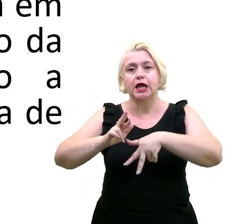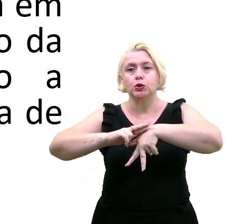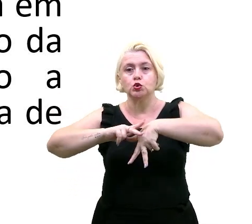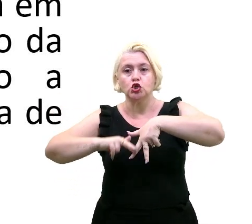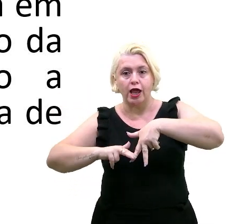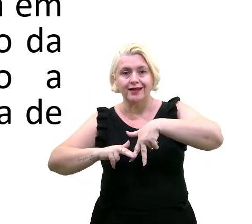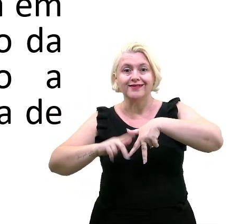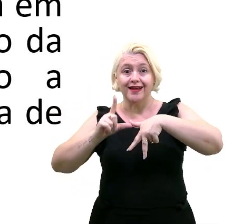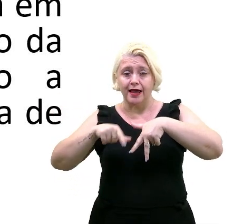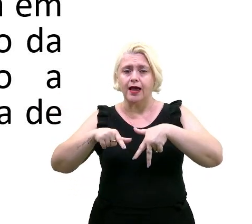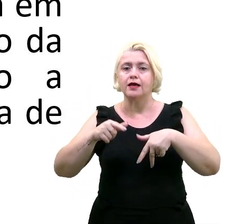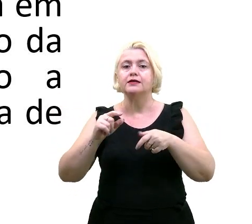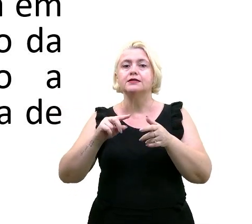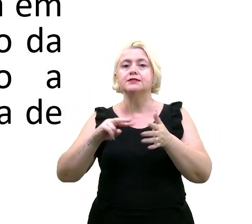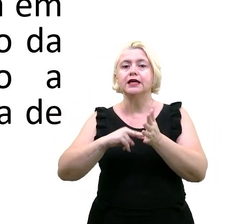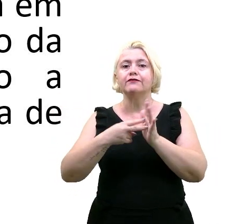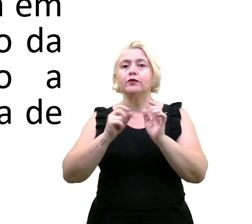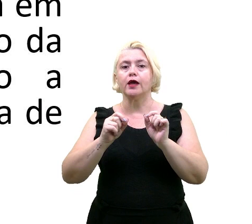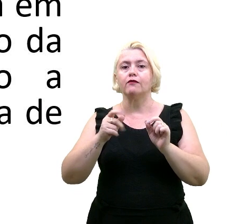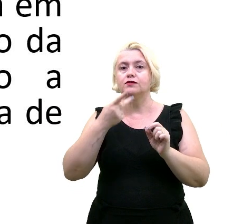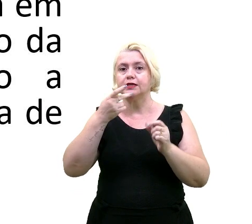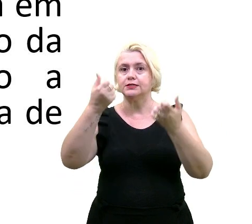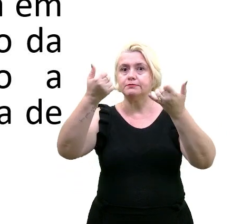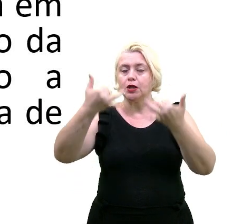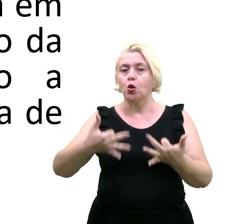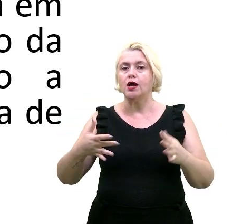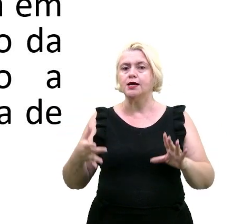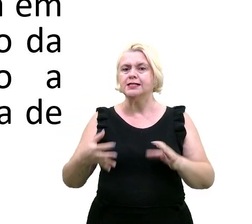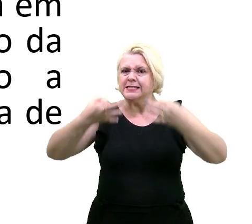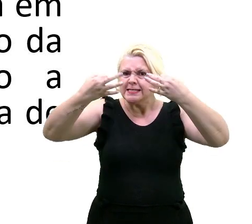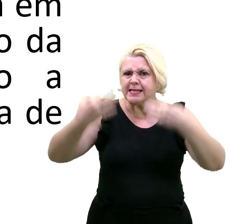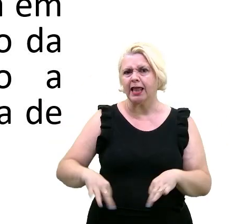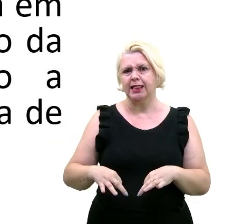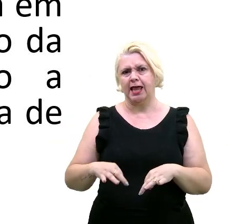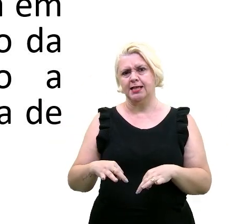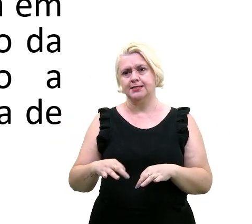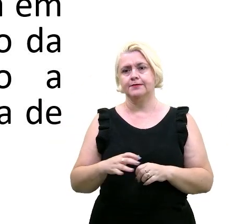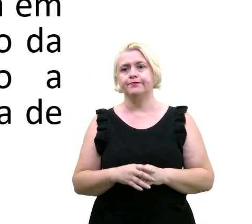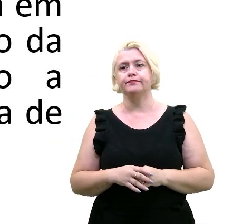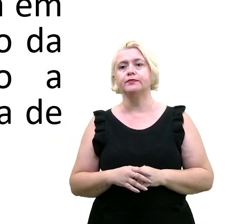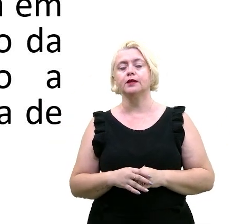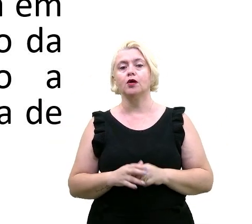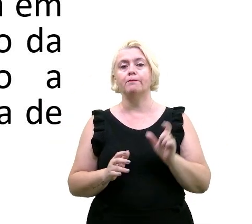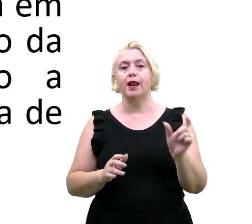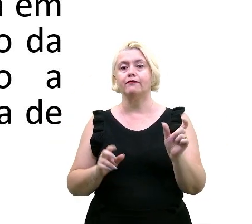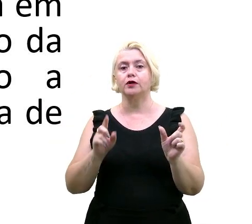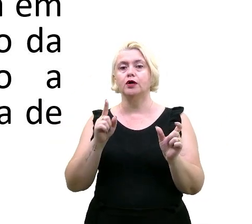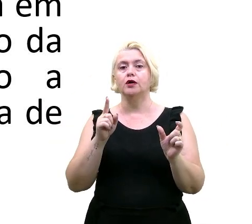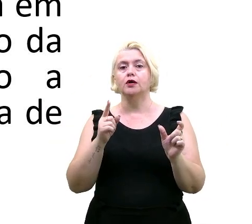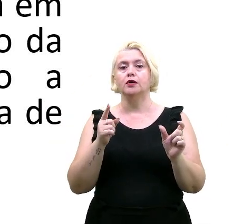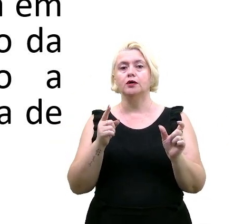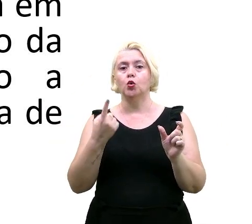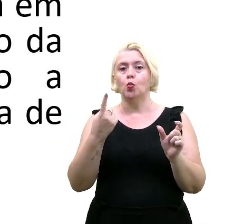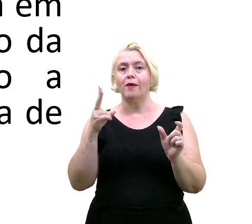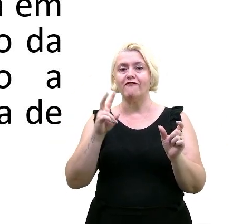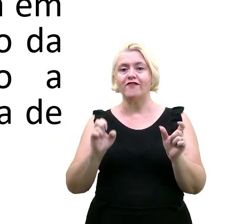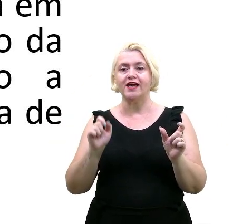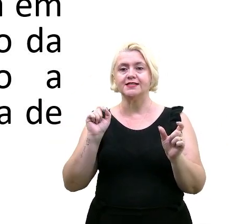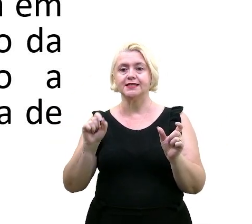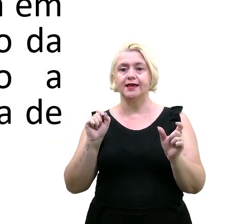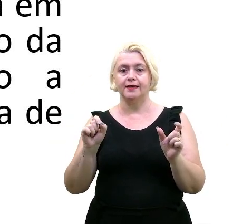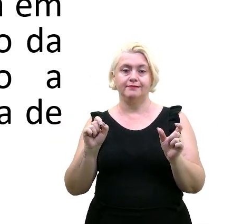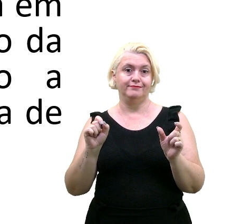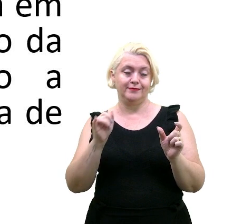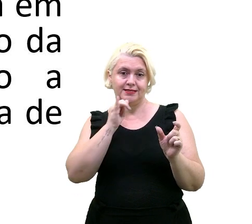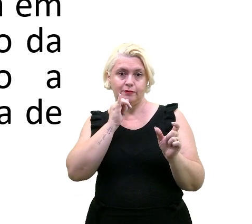Então isso é uma certeza e tem mais um de certeza uma vez que se uma criança vive